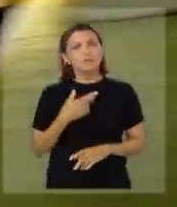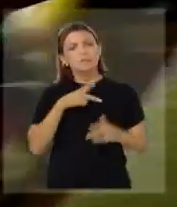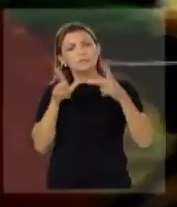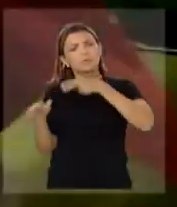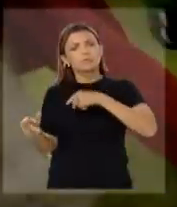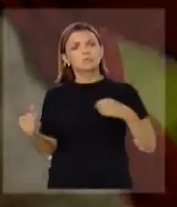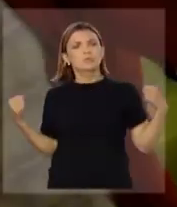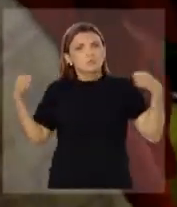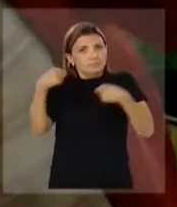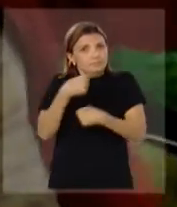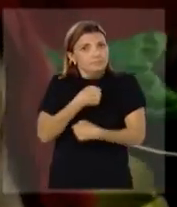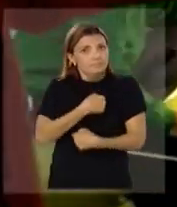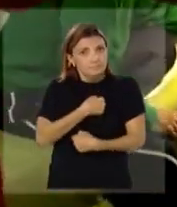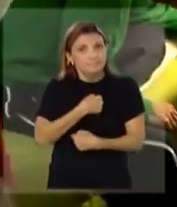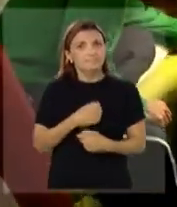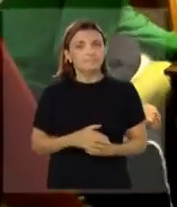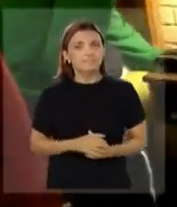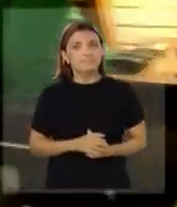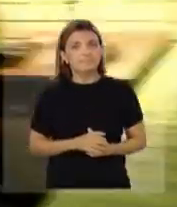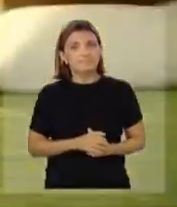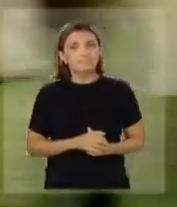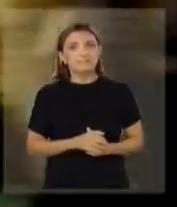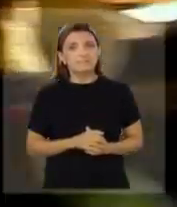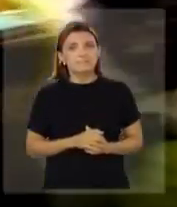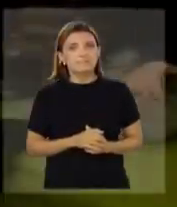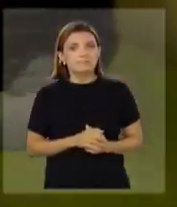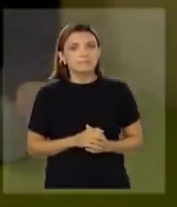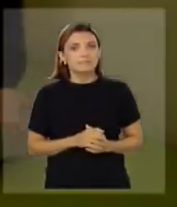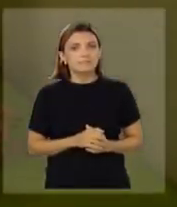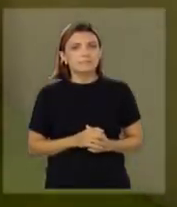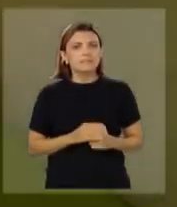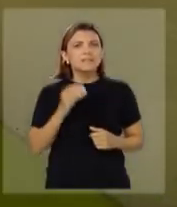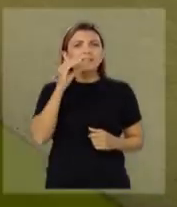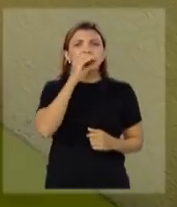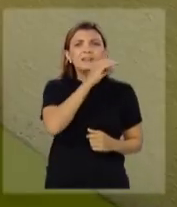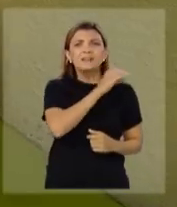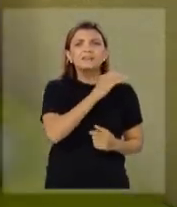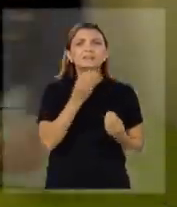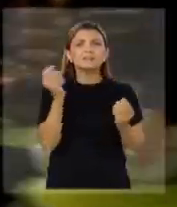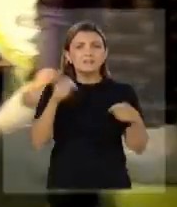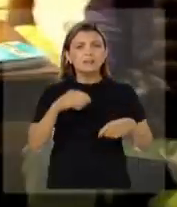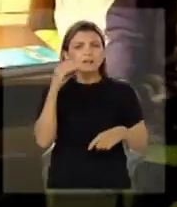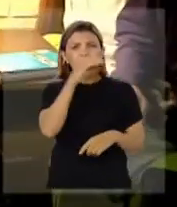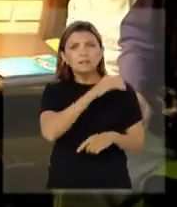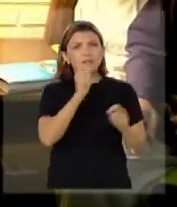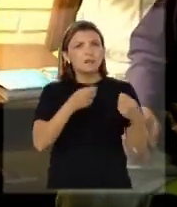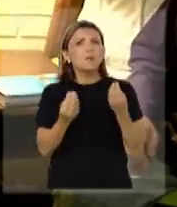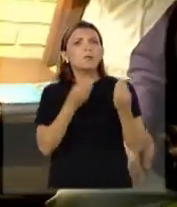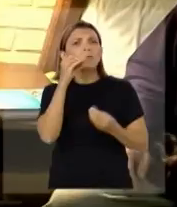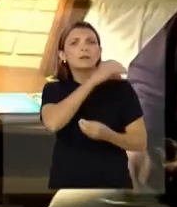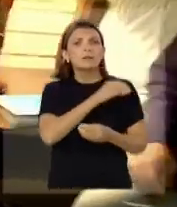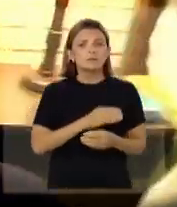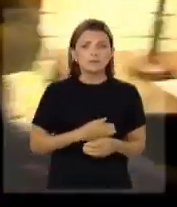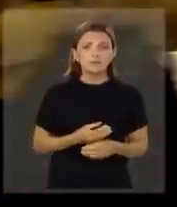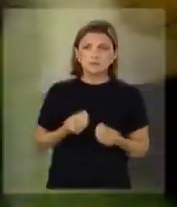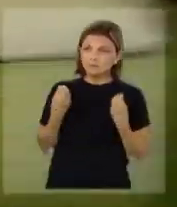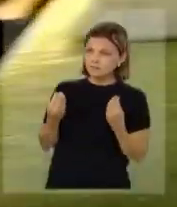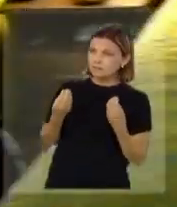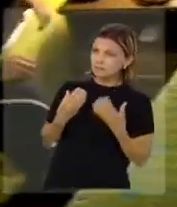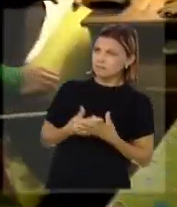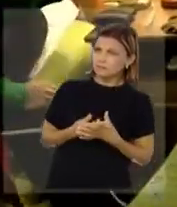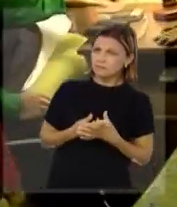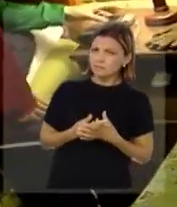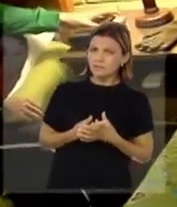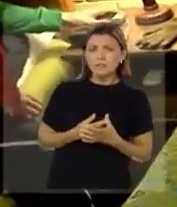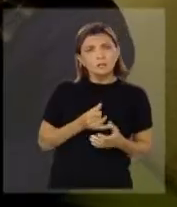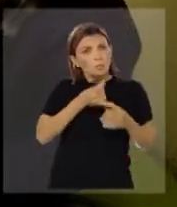Gente, eu vou dormir de casaco. Ah, Marta, eu tenho uma ideia muito melhor pra gente se aquecer. Ih, qual é, Thiago? Toma